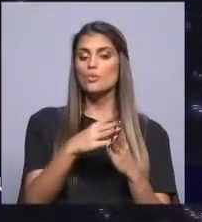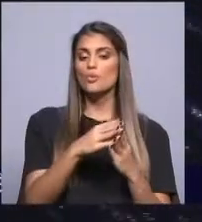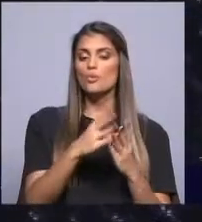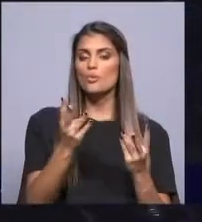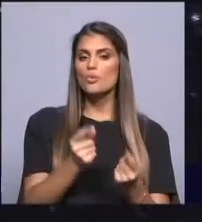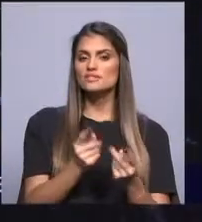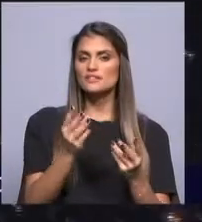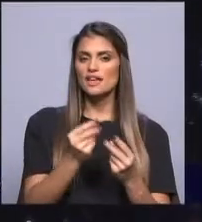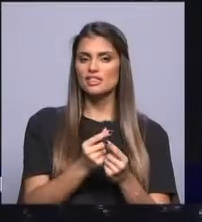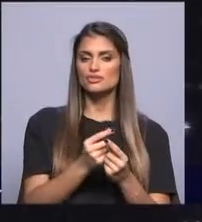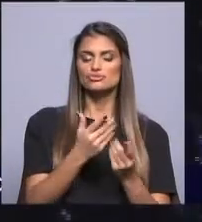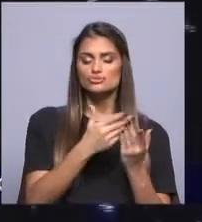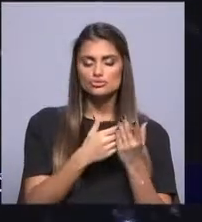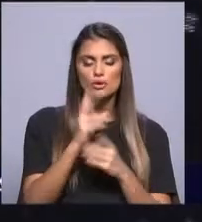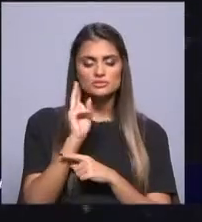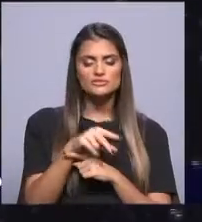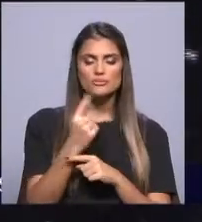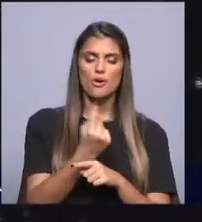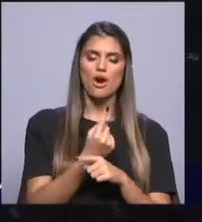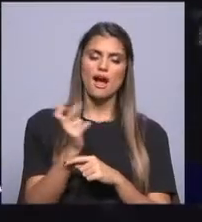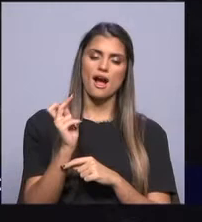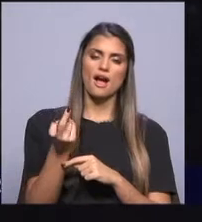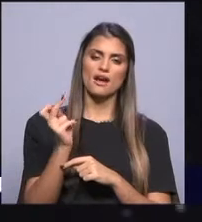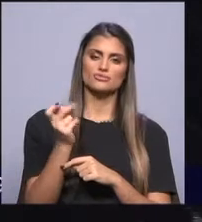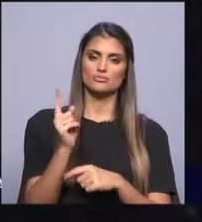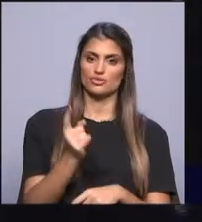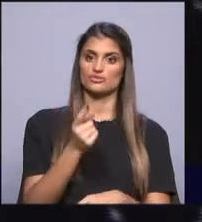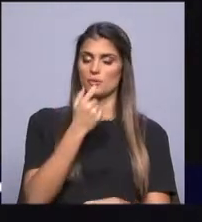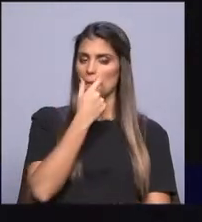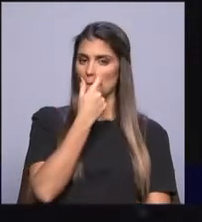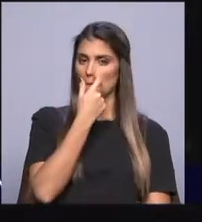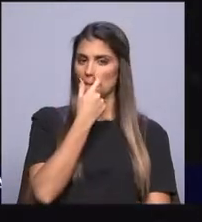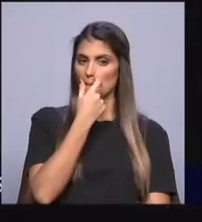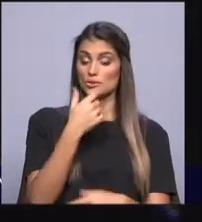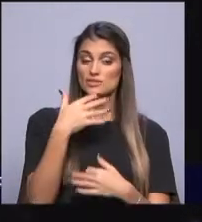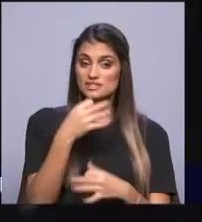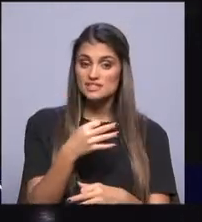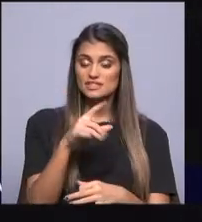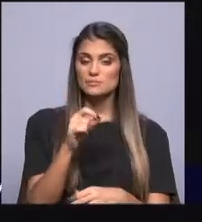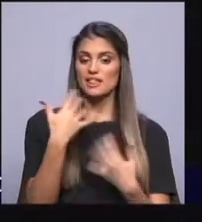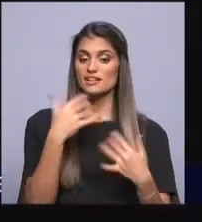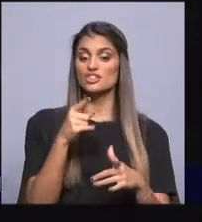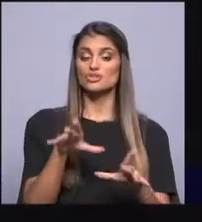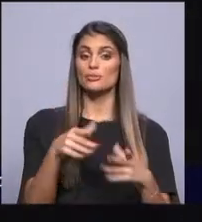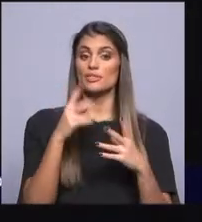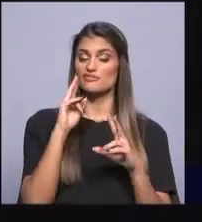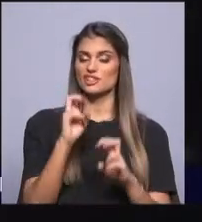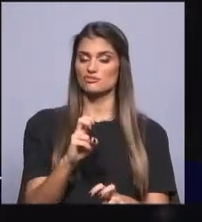e observações demora anos. E por isso é que foi, tenho certeza, com particular alegria para este grupo de